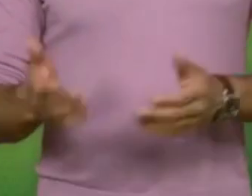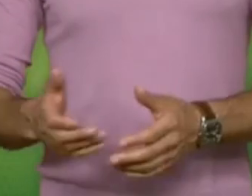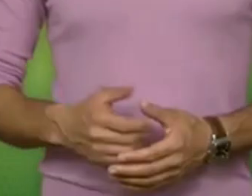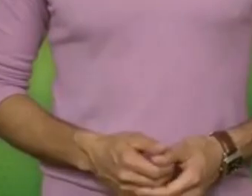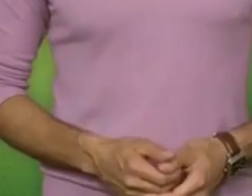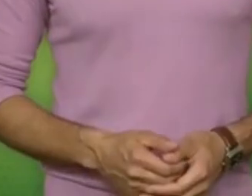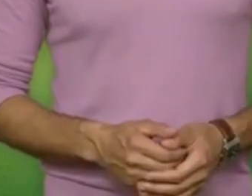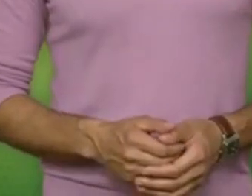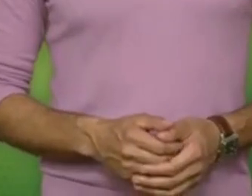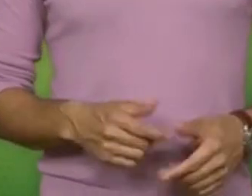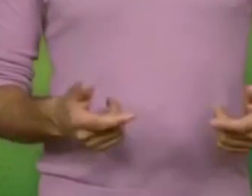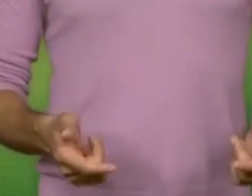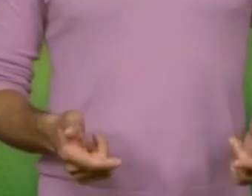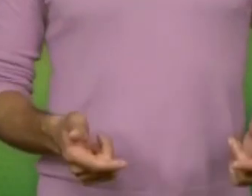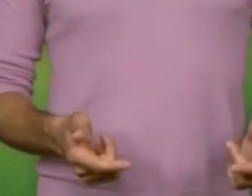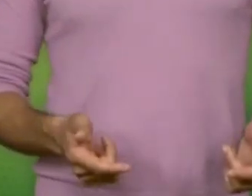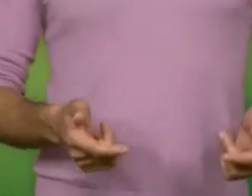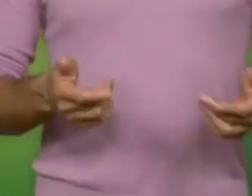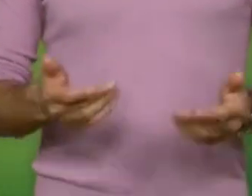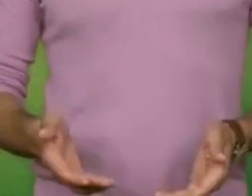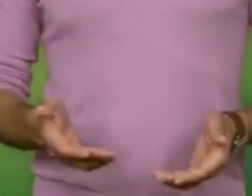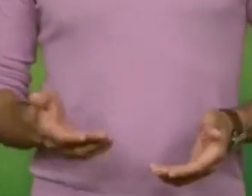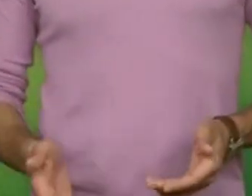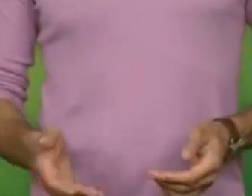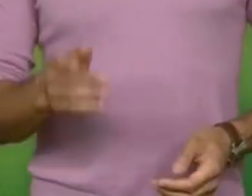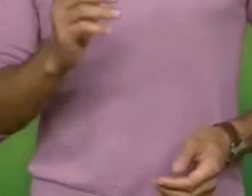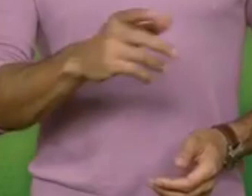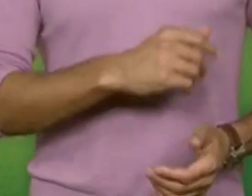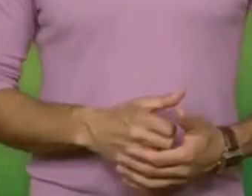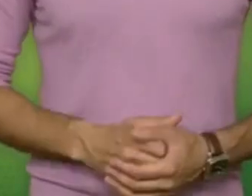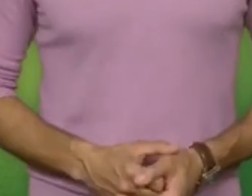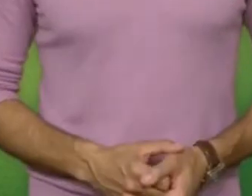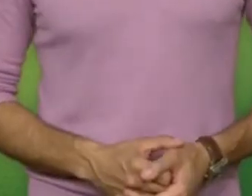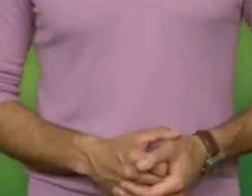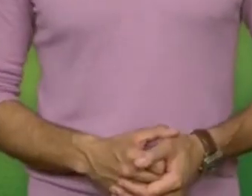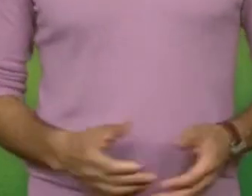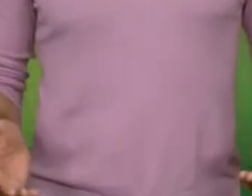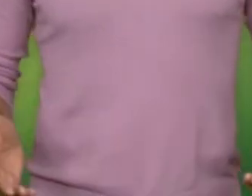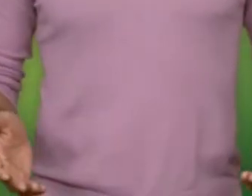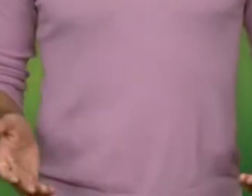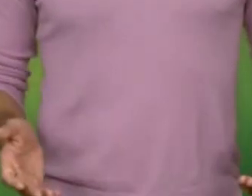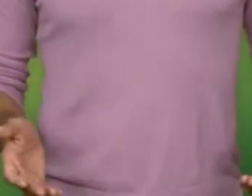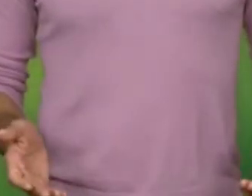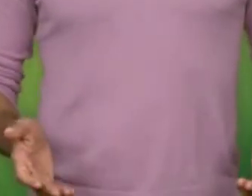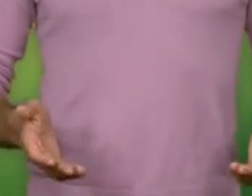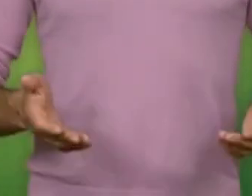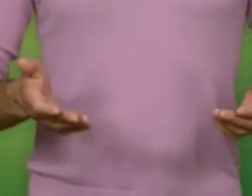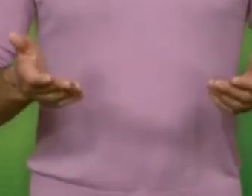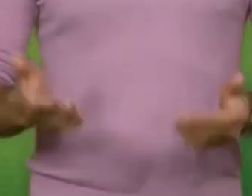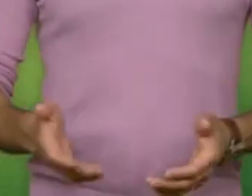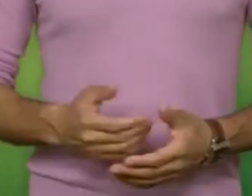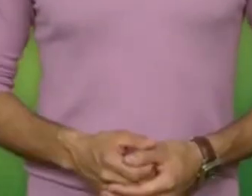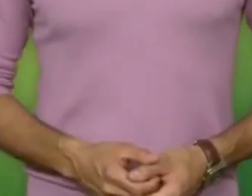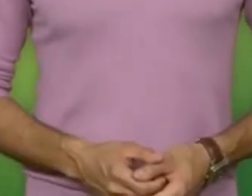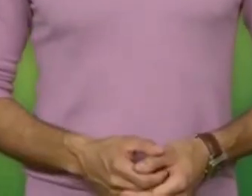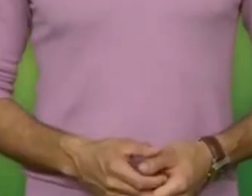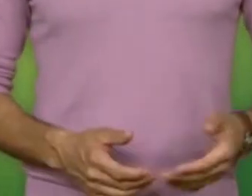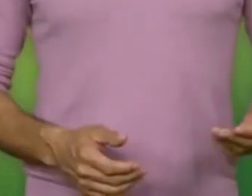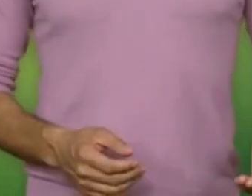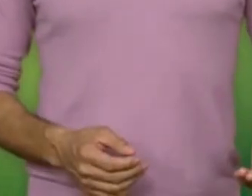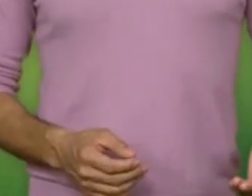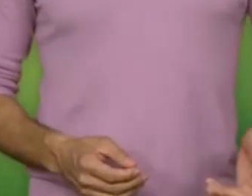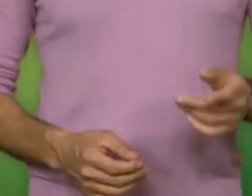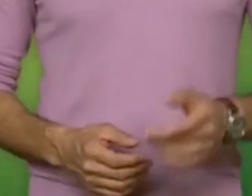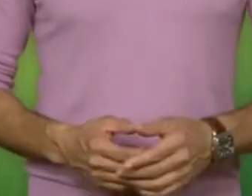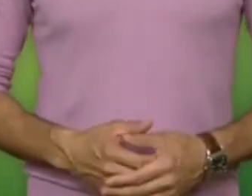conceito de reserva legal, que é a porcentagem de cada propriedade a ser preservada. Aliás, é obrigatório manter parte da cobertura